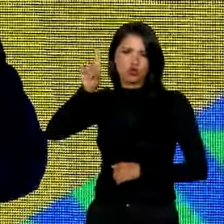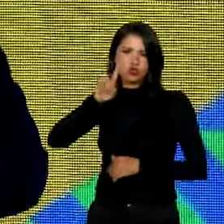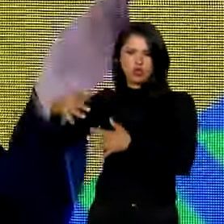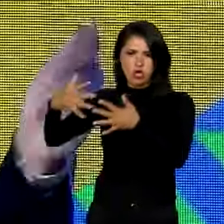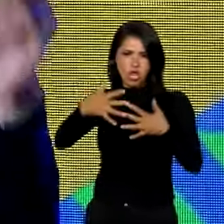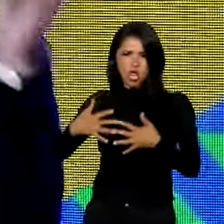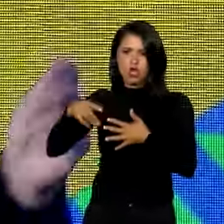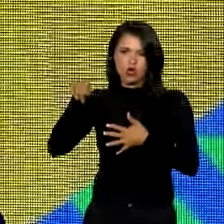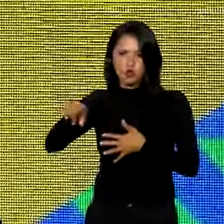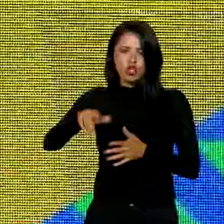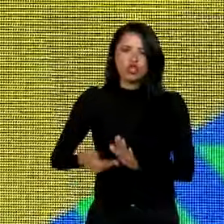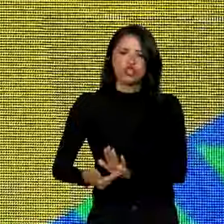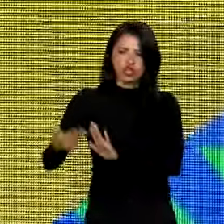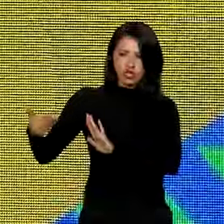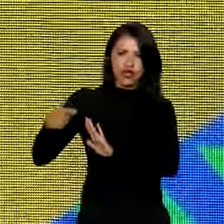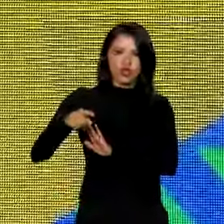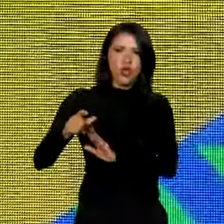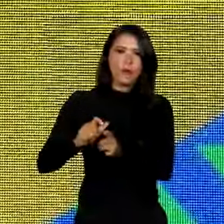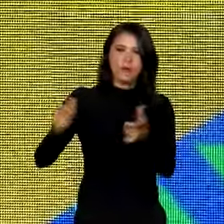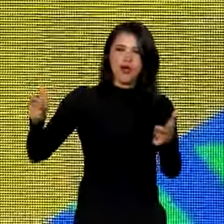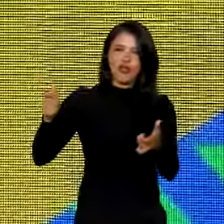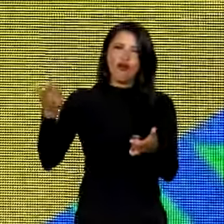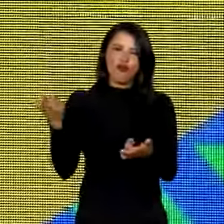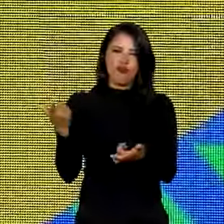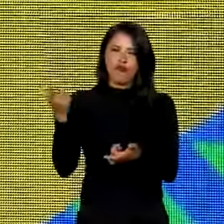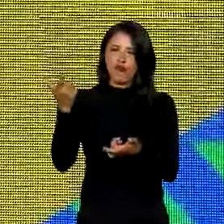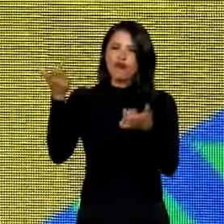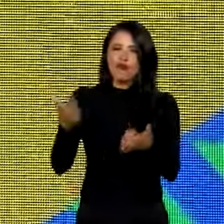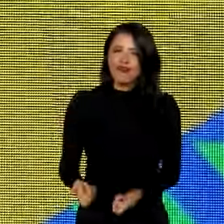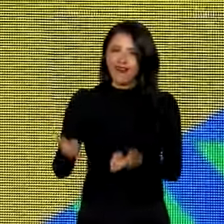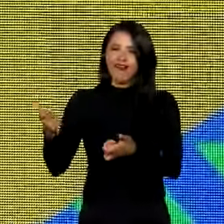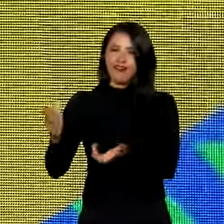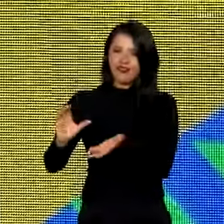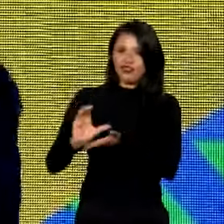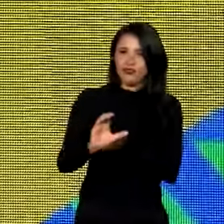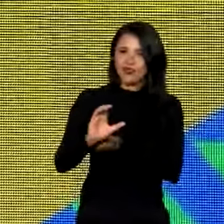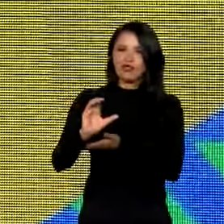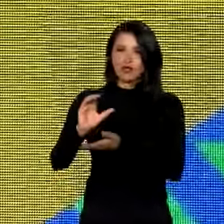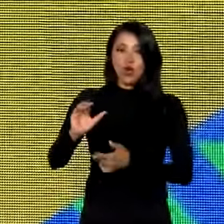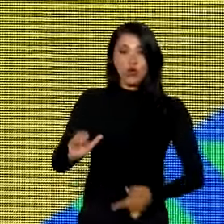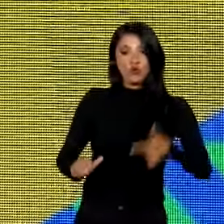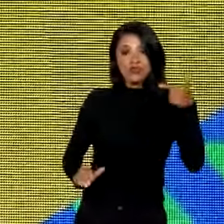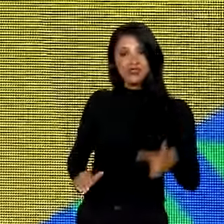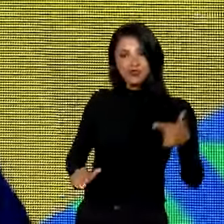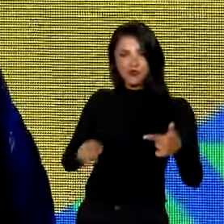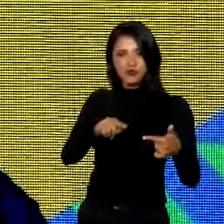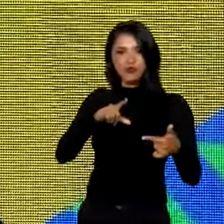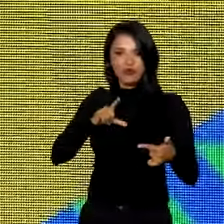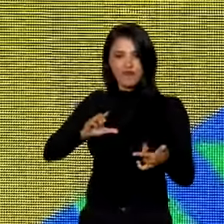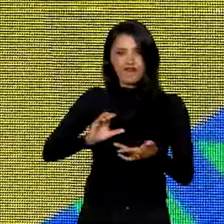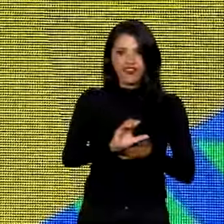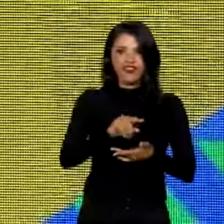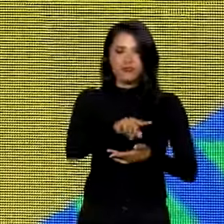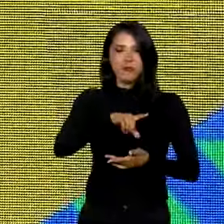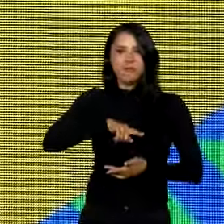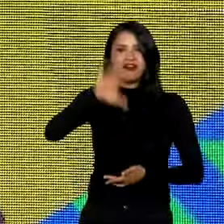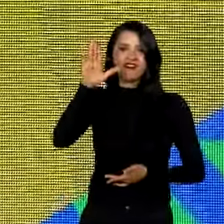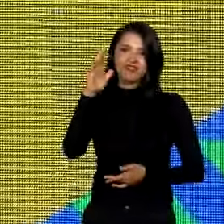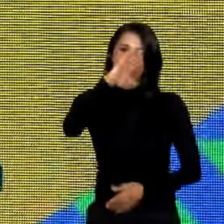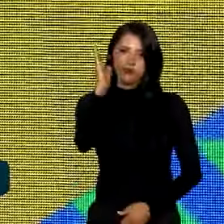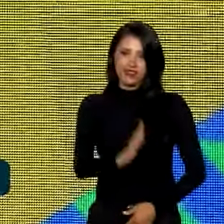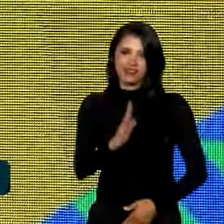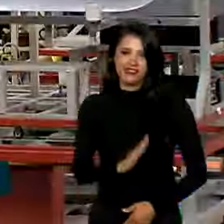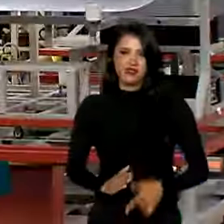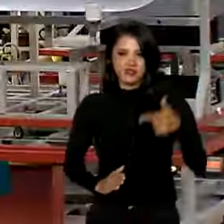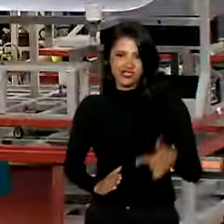é o maior endereço de investimento estrangeiro no mundo, o segundo colocado é o Brasil. Assumiu